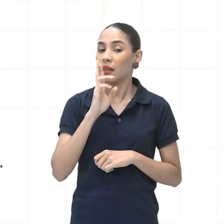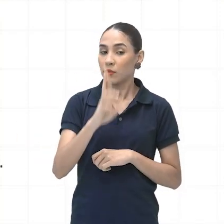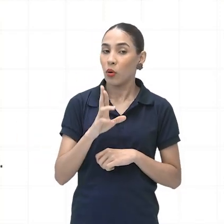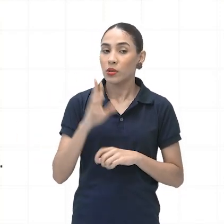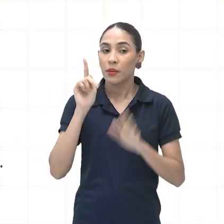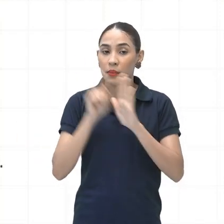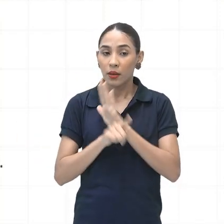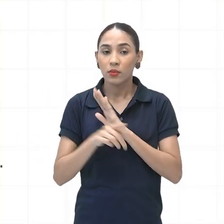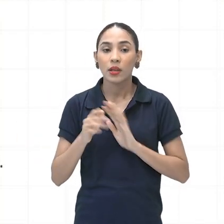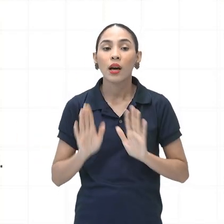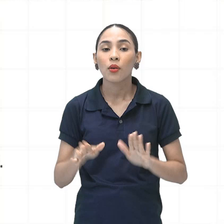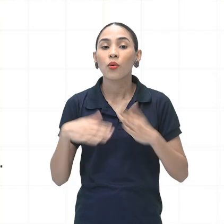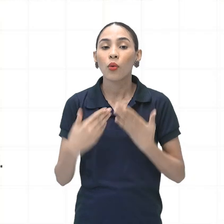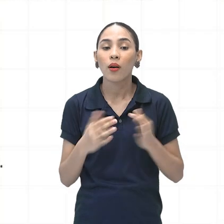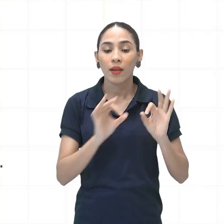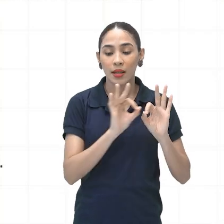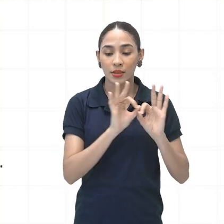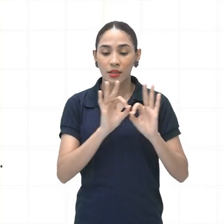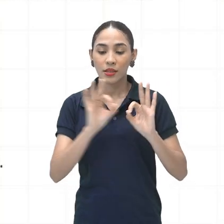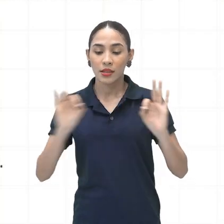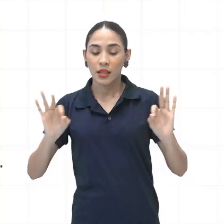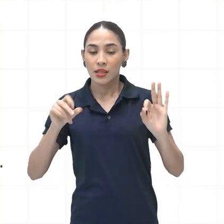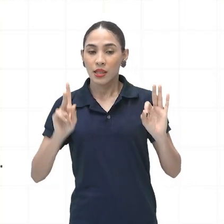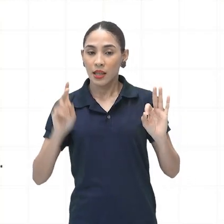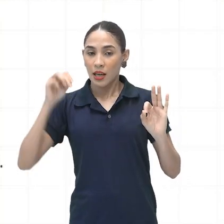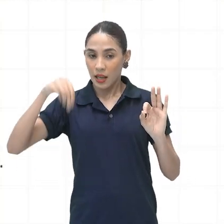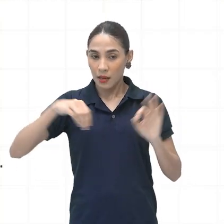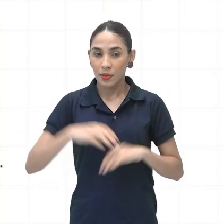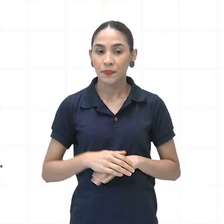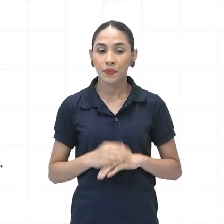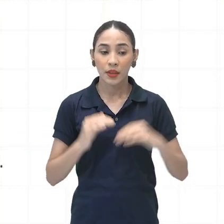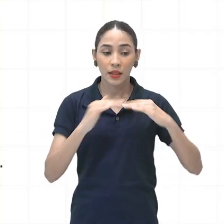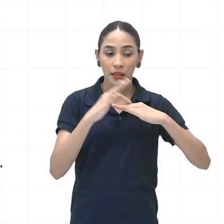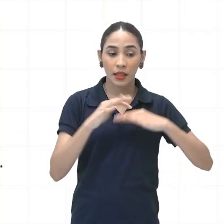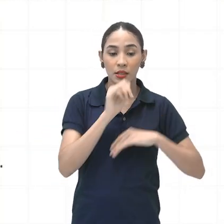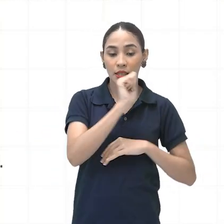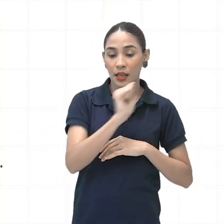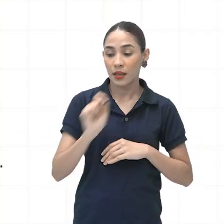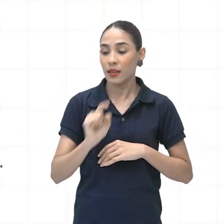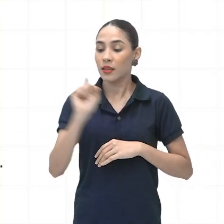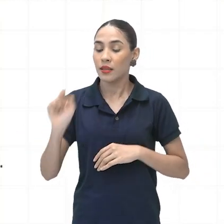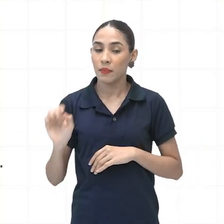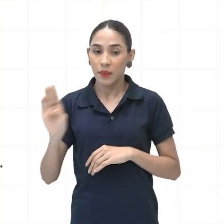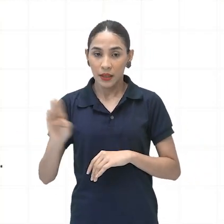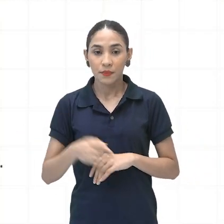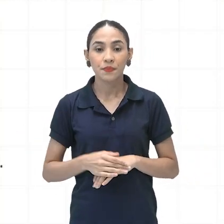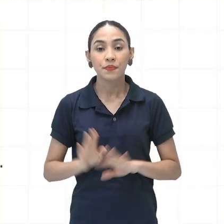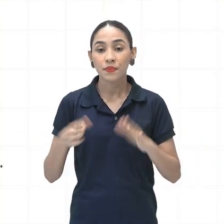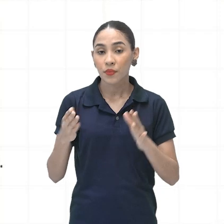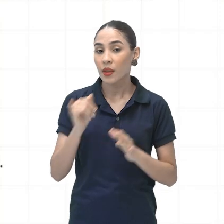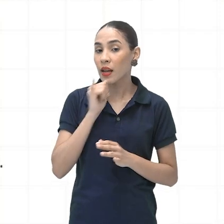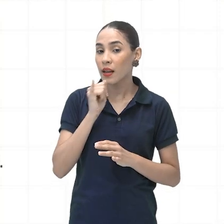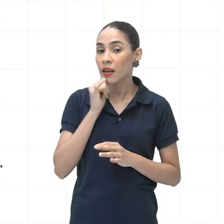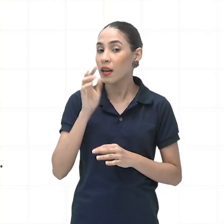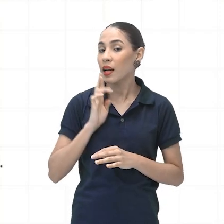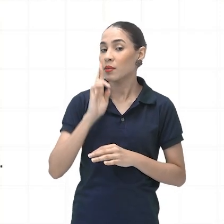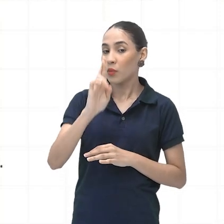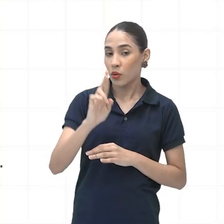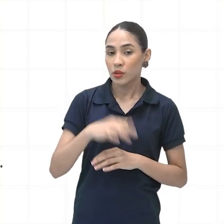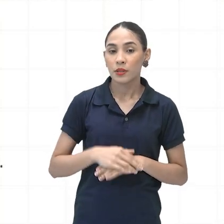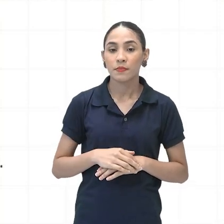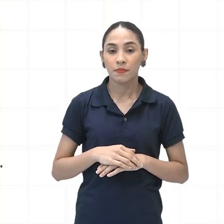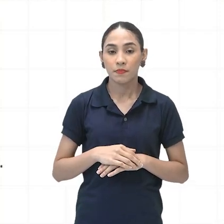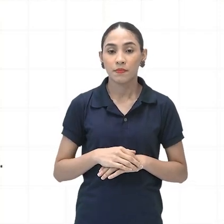resposta da pergunta. Qual é a distância em quilômetros entre a cidade A e a cidade B? Então, essa resposta é a